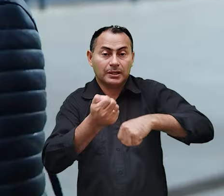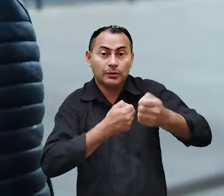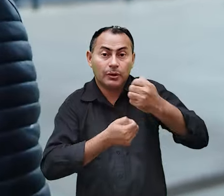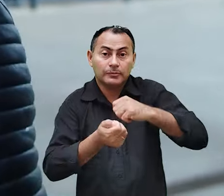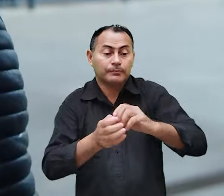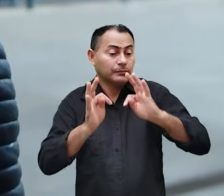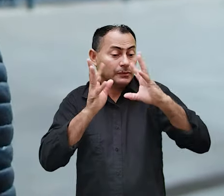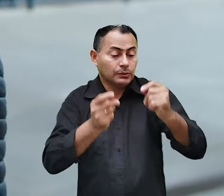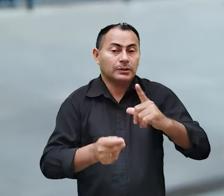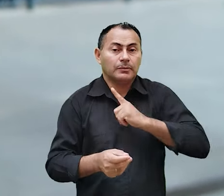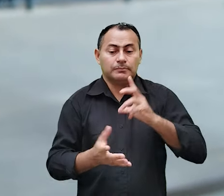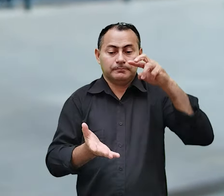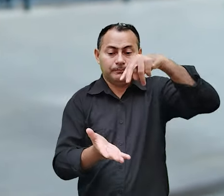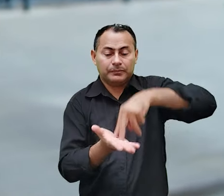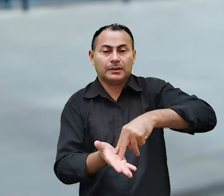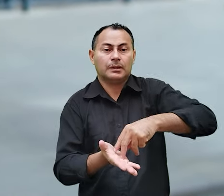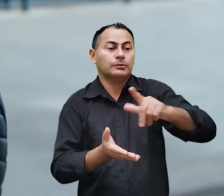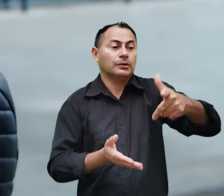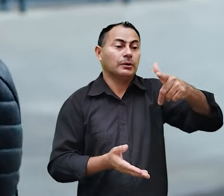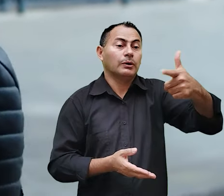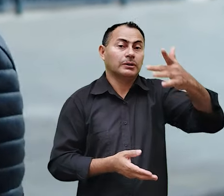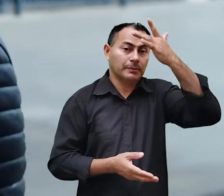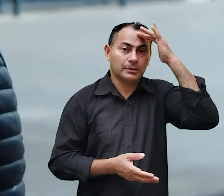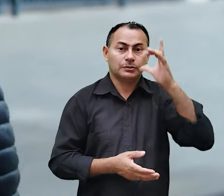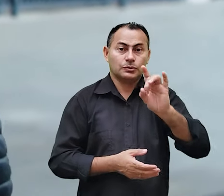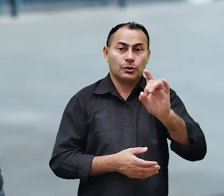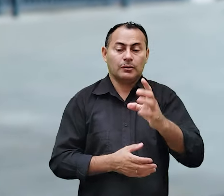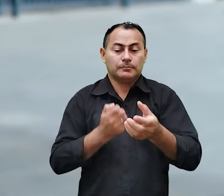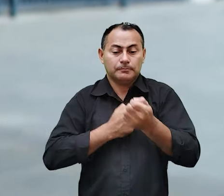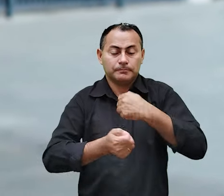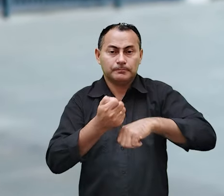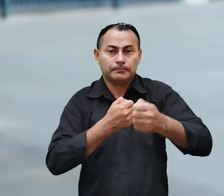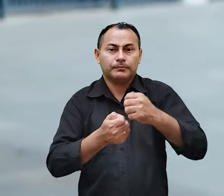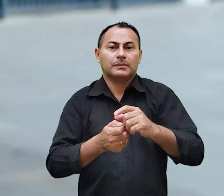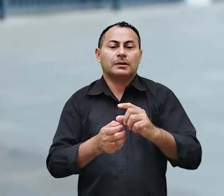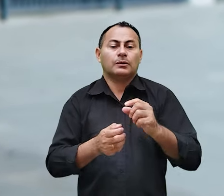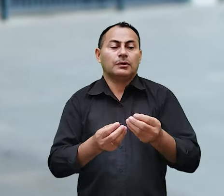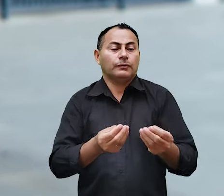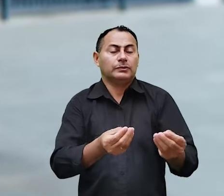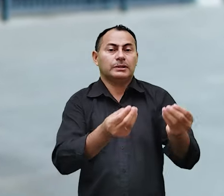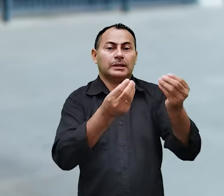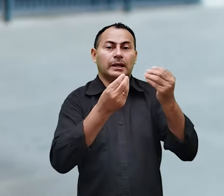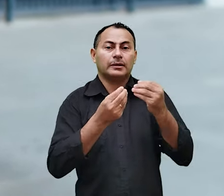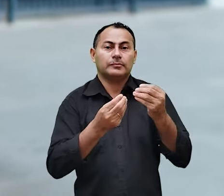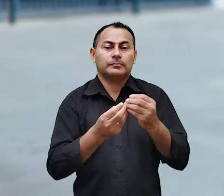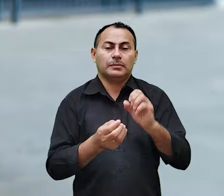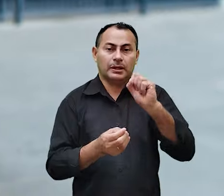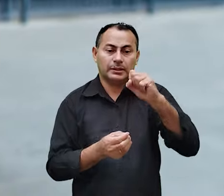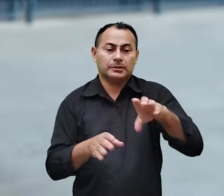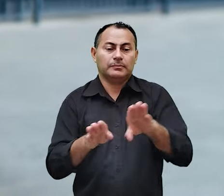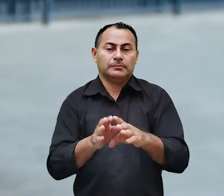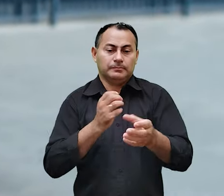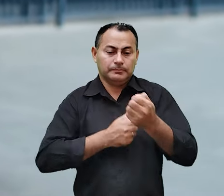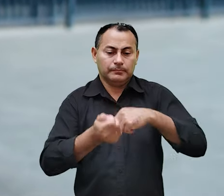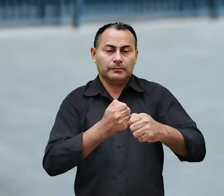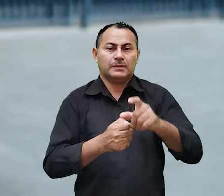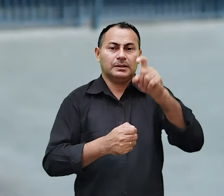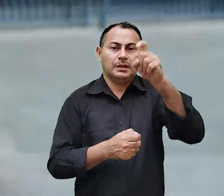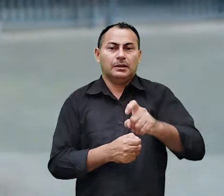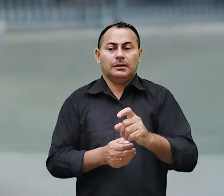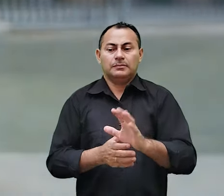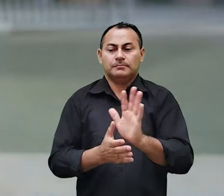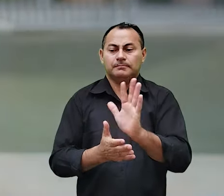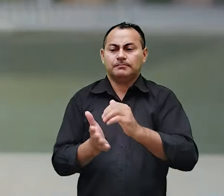apenas administradores. Tudo que temos pertence a alguém. Estamos apenas administrando o que nos foi entregue. Assim como